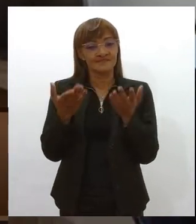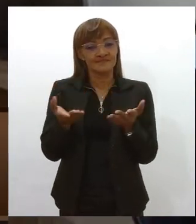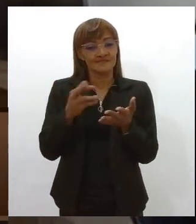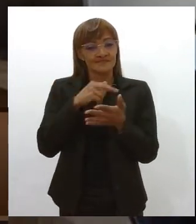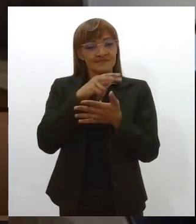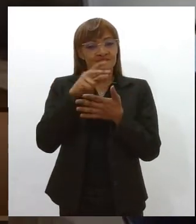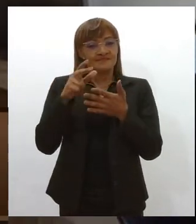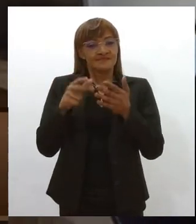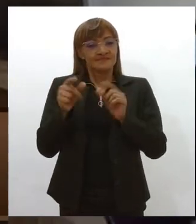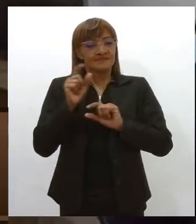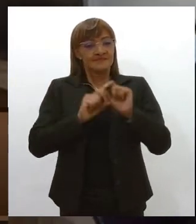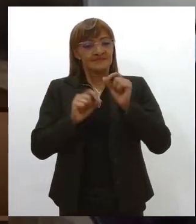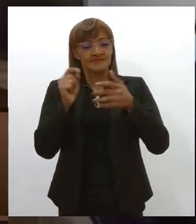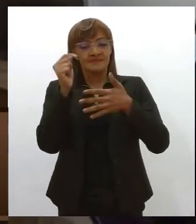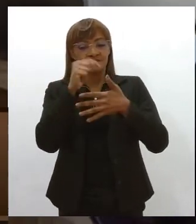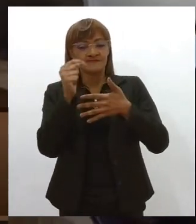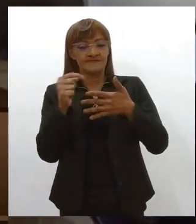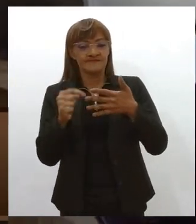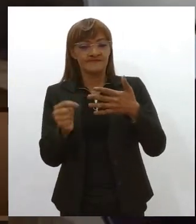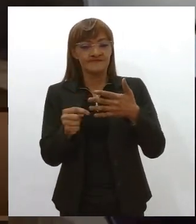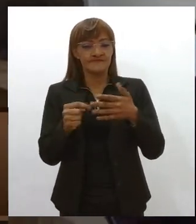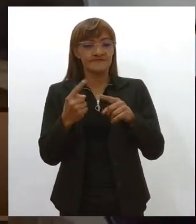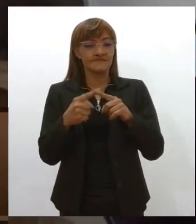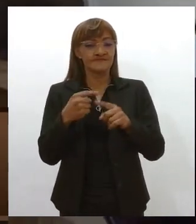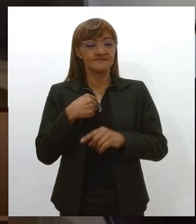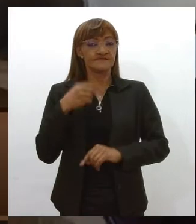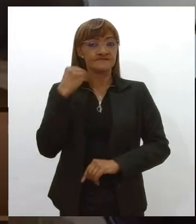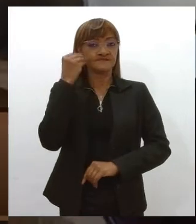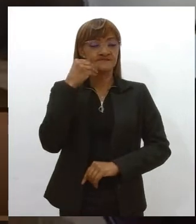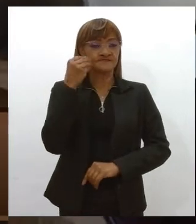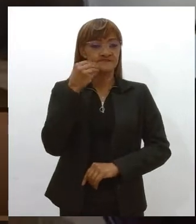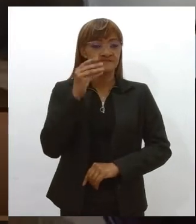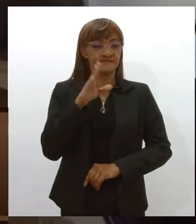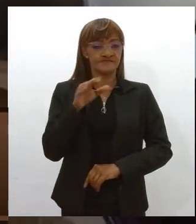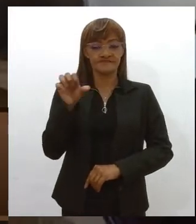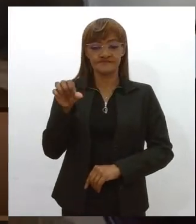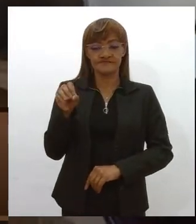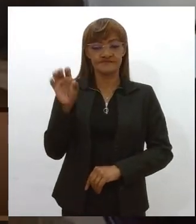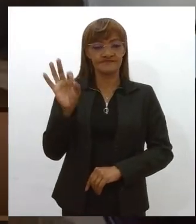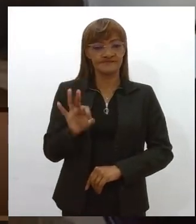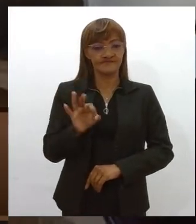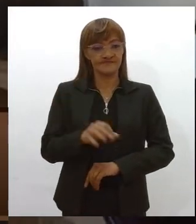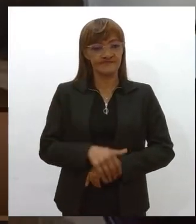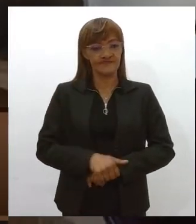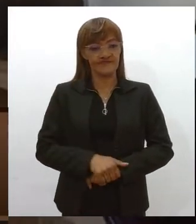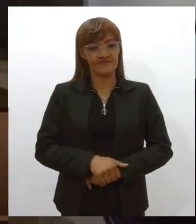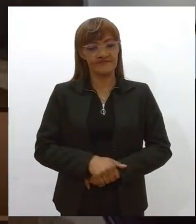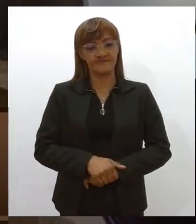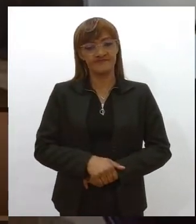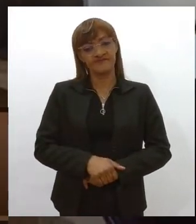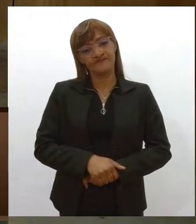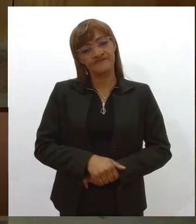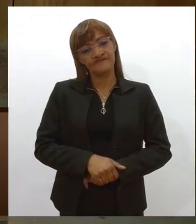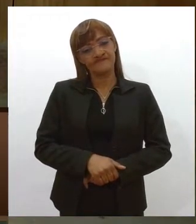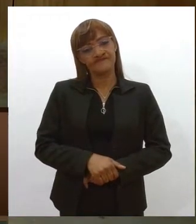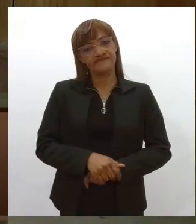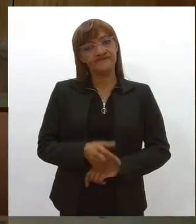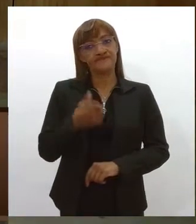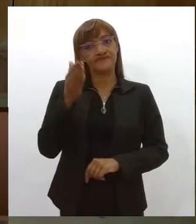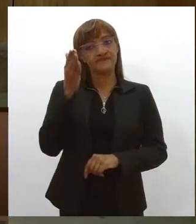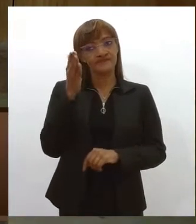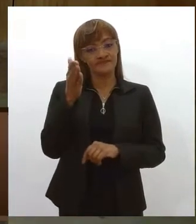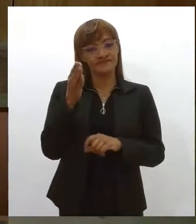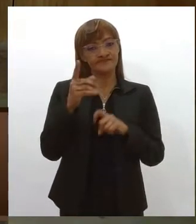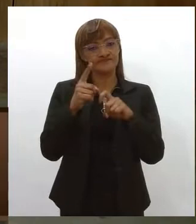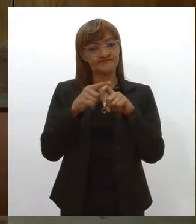ela pontuou, porque eu vivi, se não todas, 90% delas. Doutora Lidiane, você é médica por